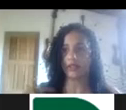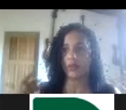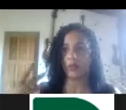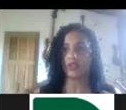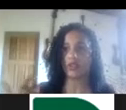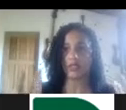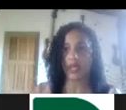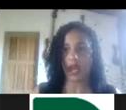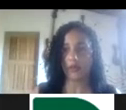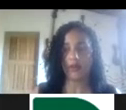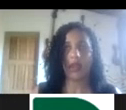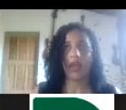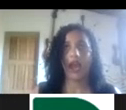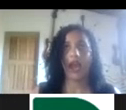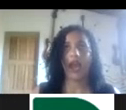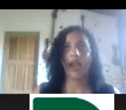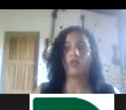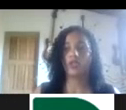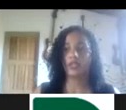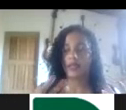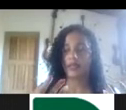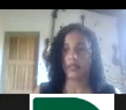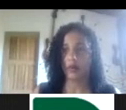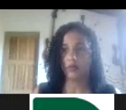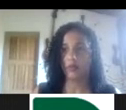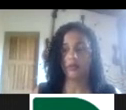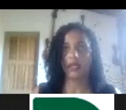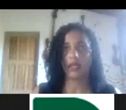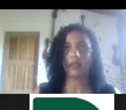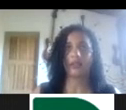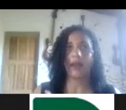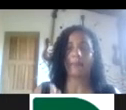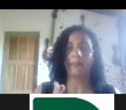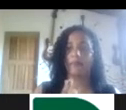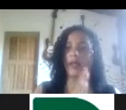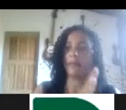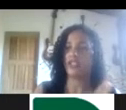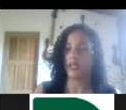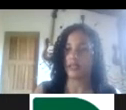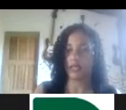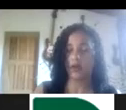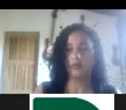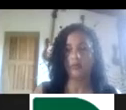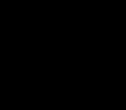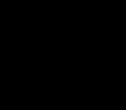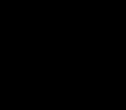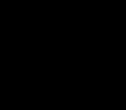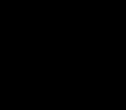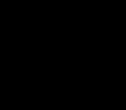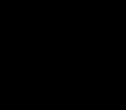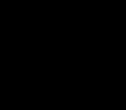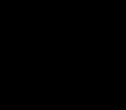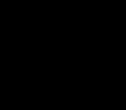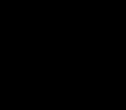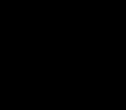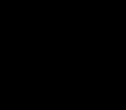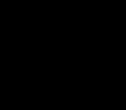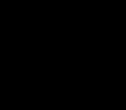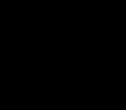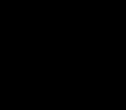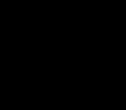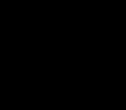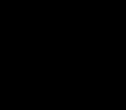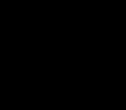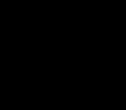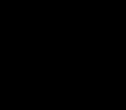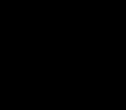trouxe para dentro do Poder Judiciário a utilização, né, da mediação e da conciliação nesse período